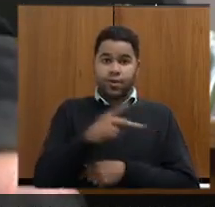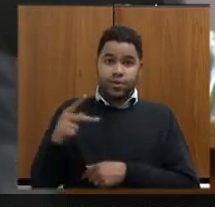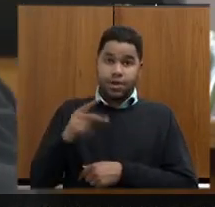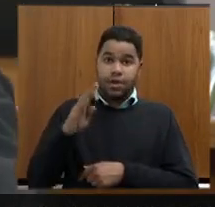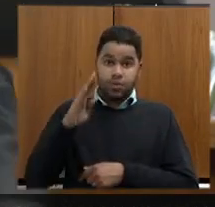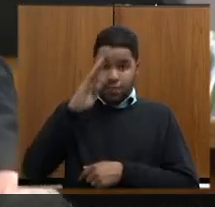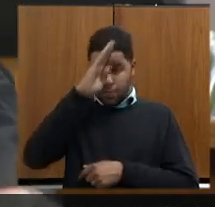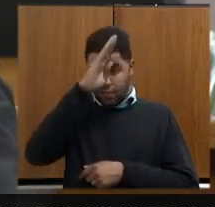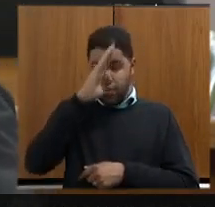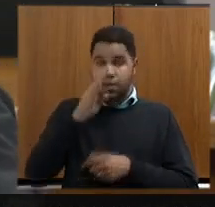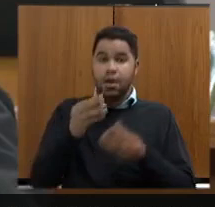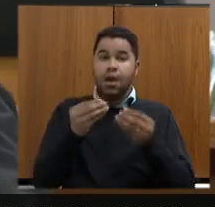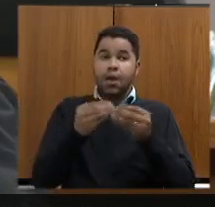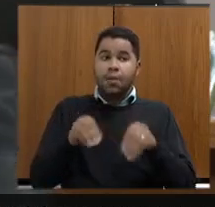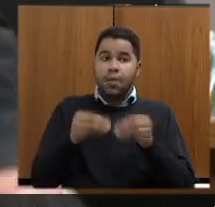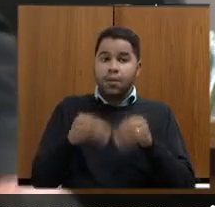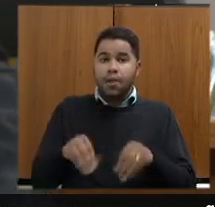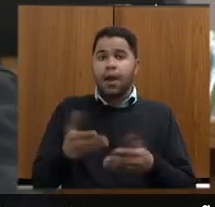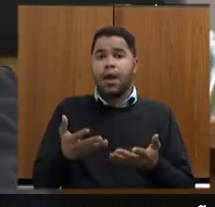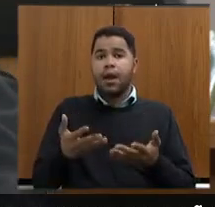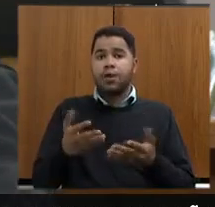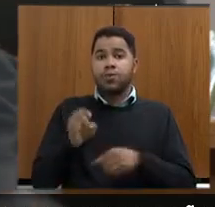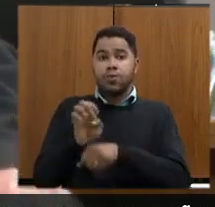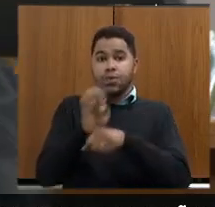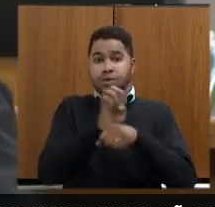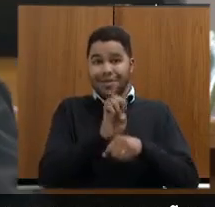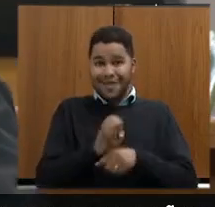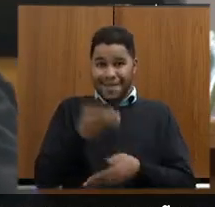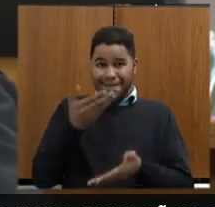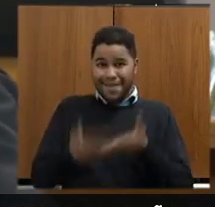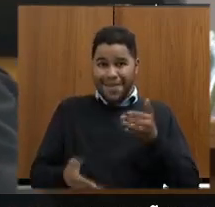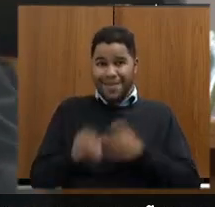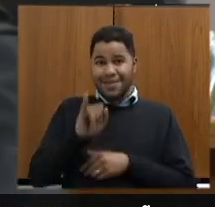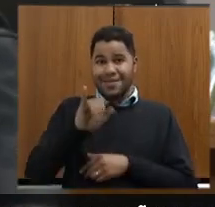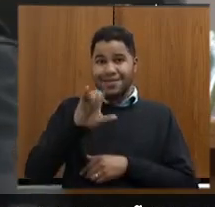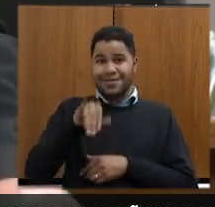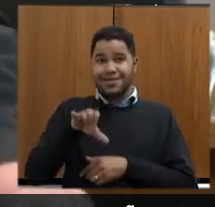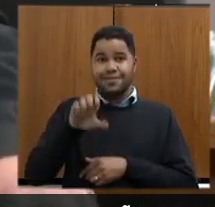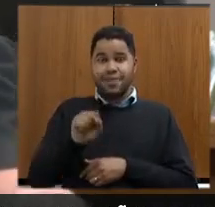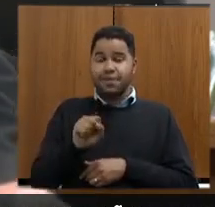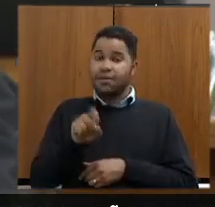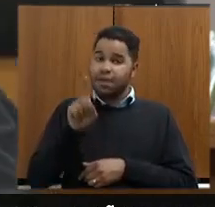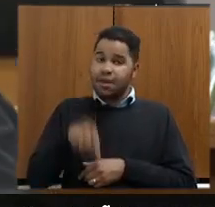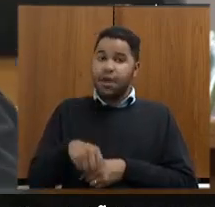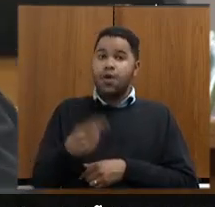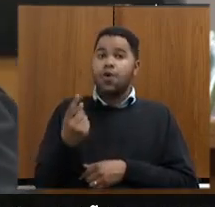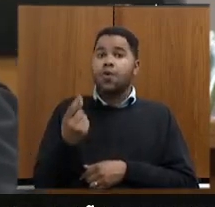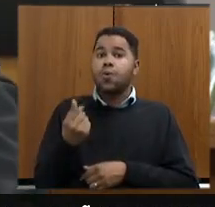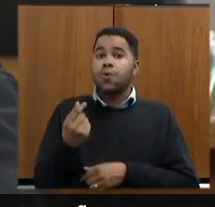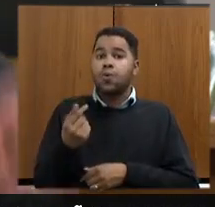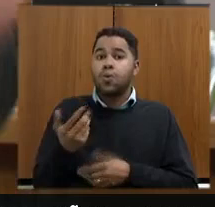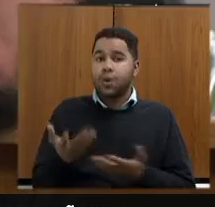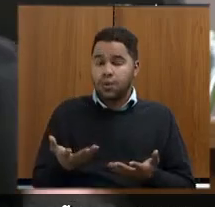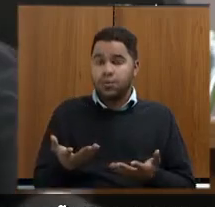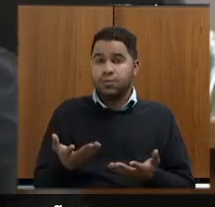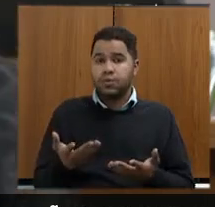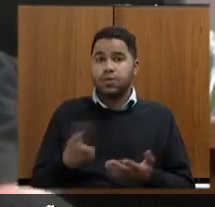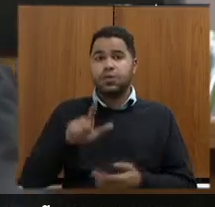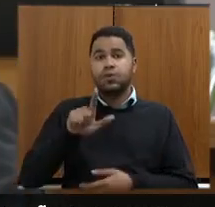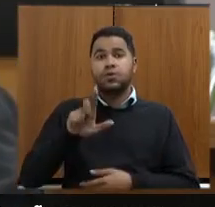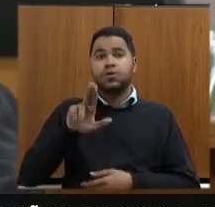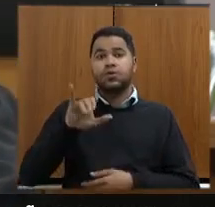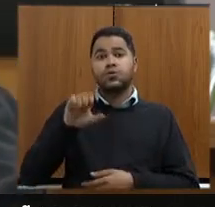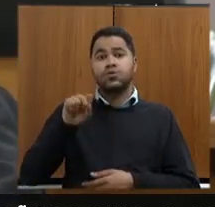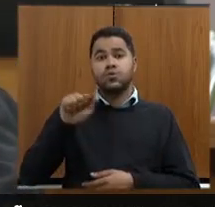a compensação dos Estados pela perda do ICMS é exatamente o valor que a